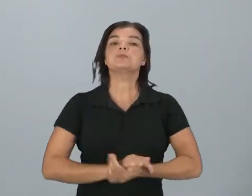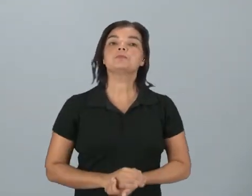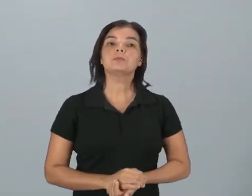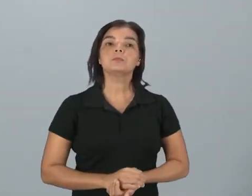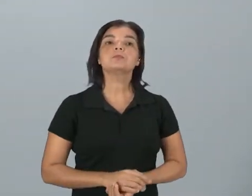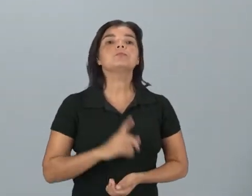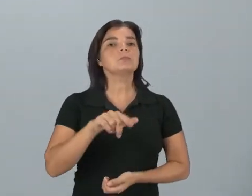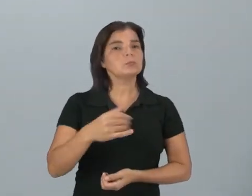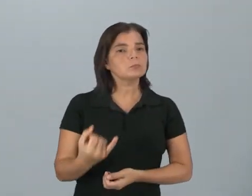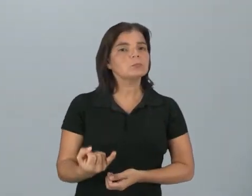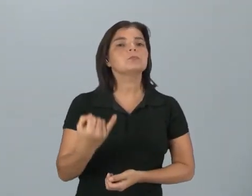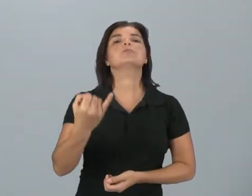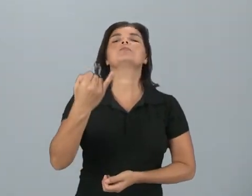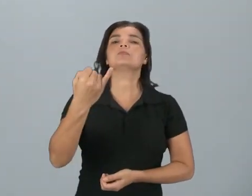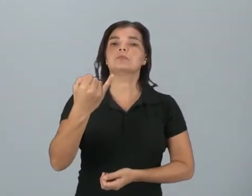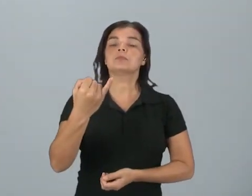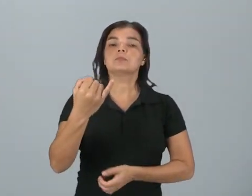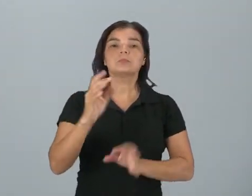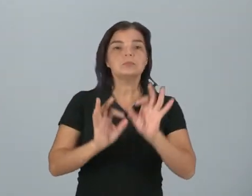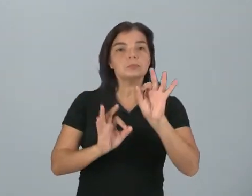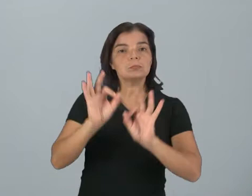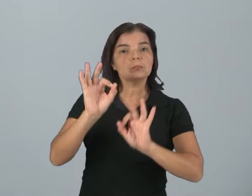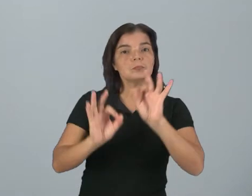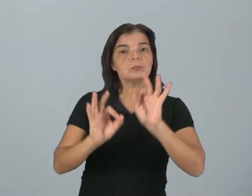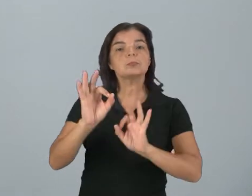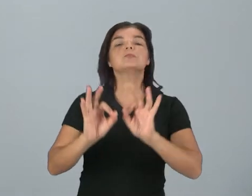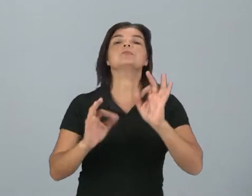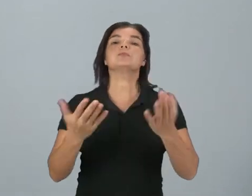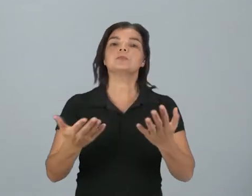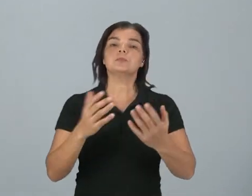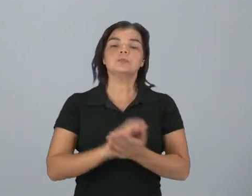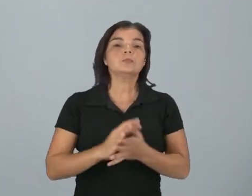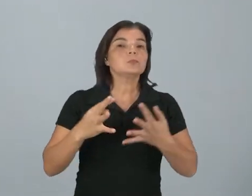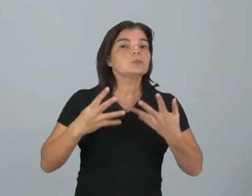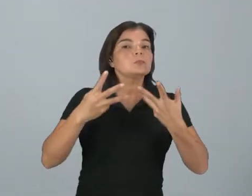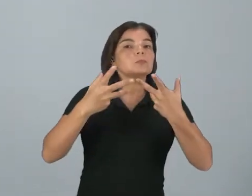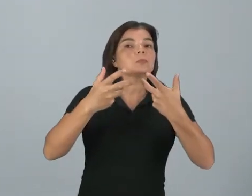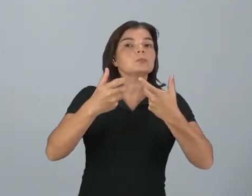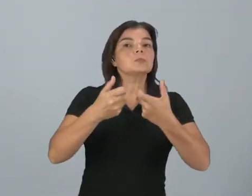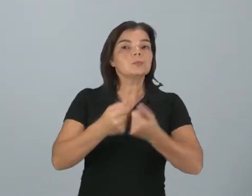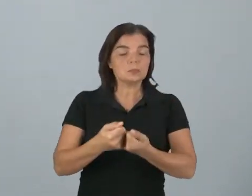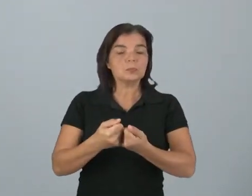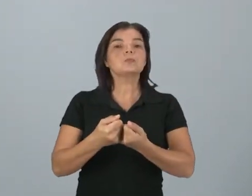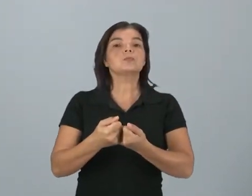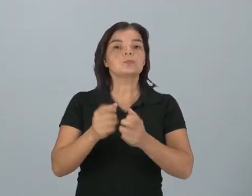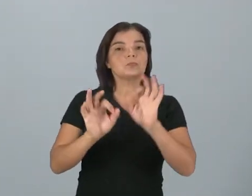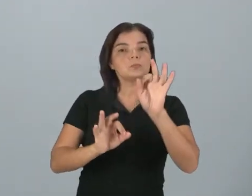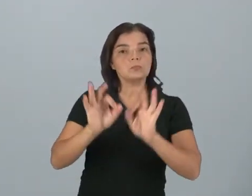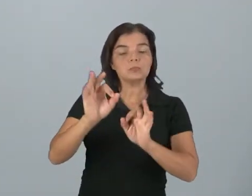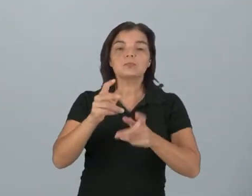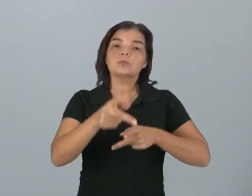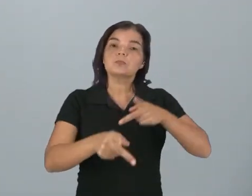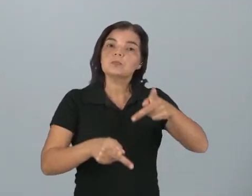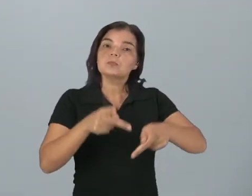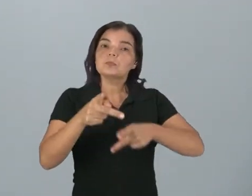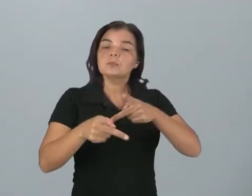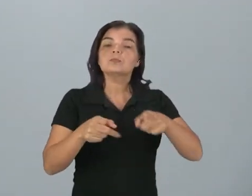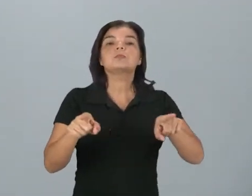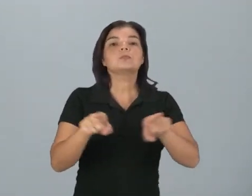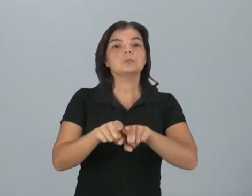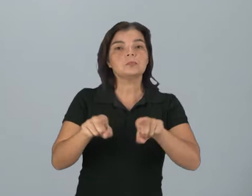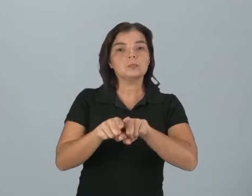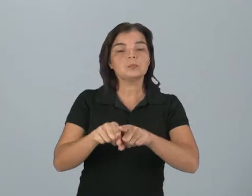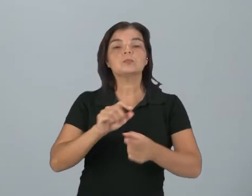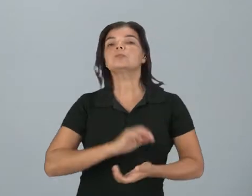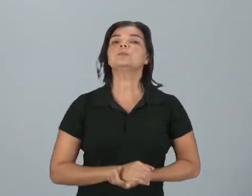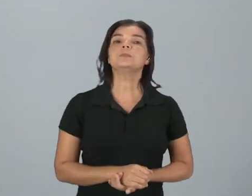Eles foram muito importantes na construção de todas essas formas de civilizações,